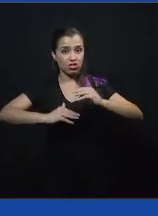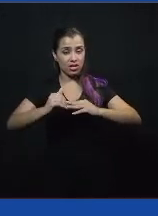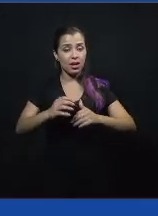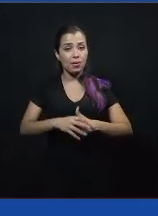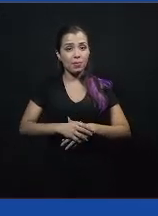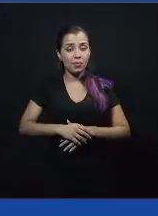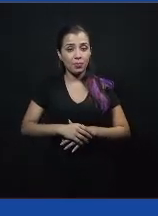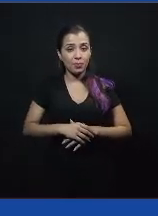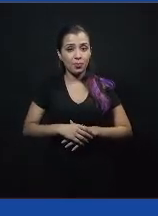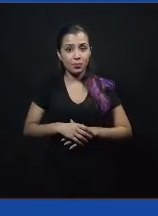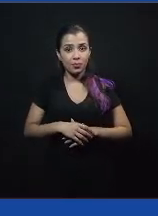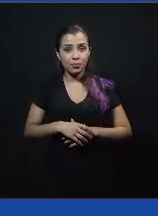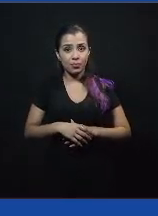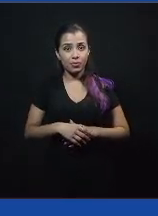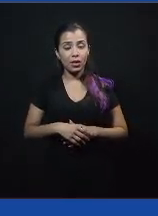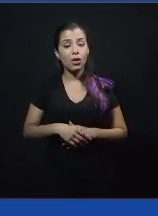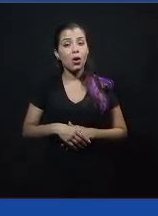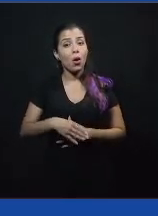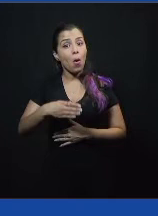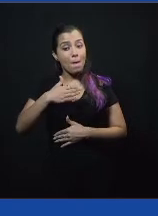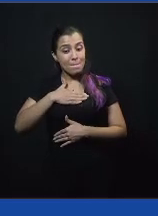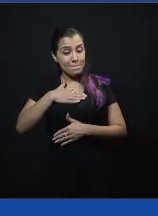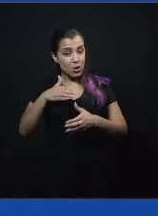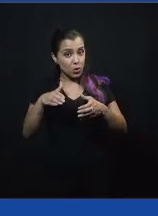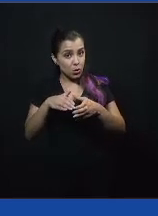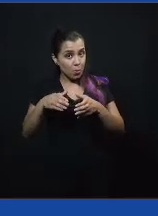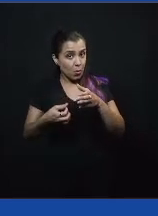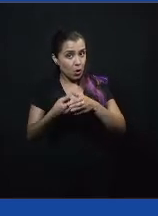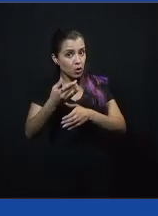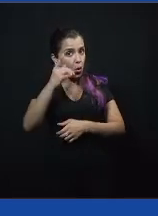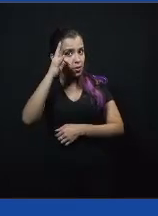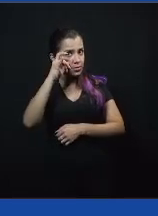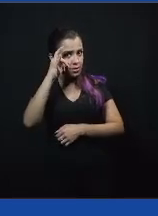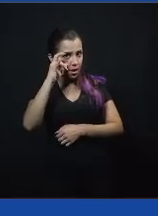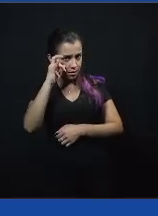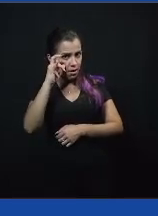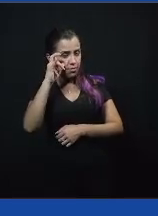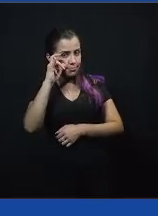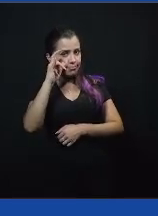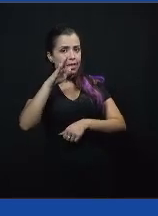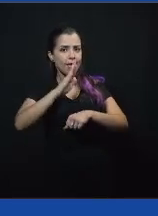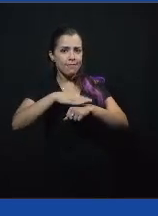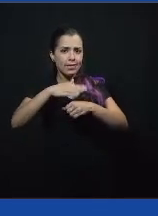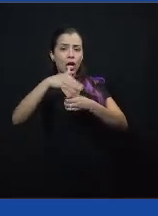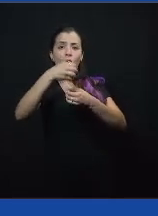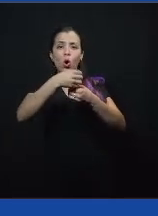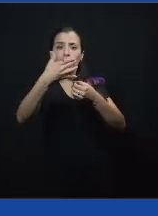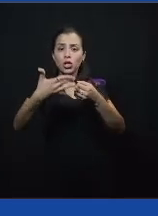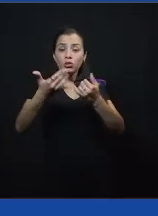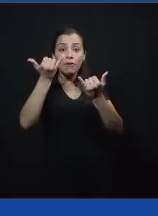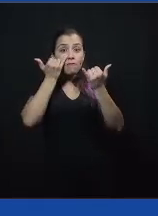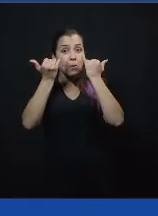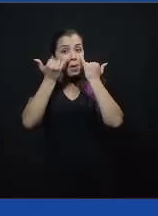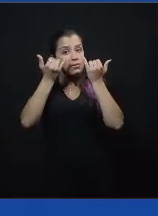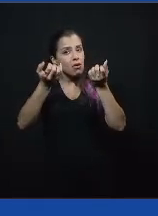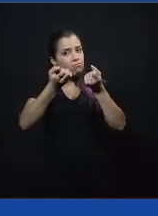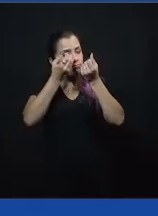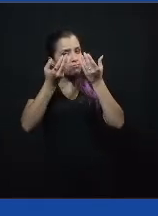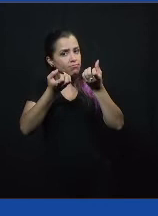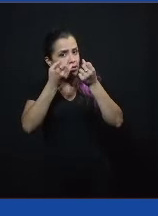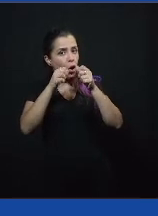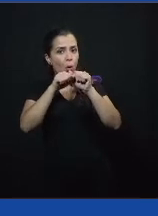aí o meu grupo a gente criou nosso Instagram nessa parte fizemos vários conteúdos informativos para a população